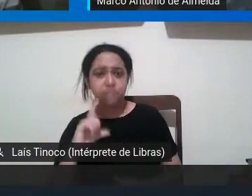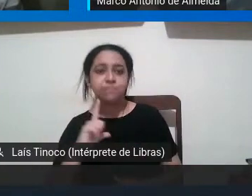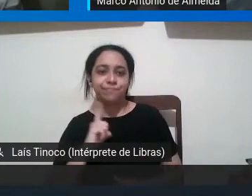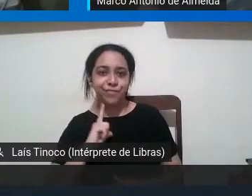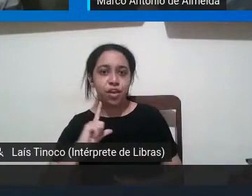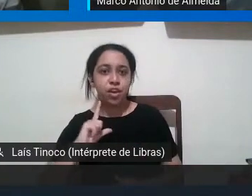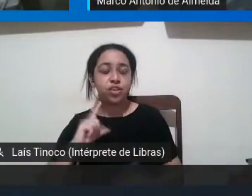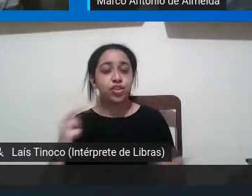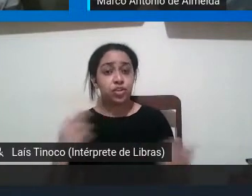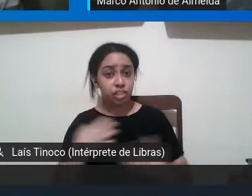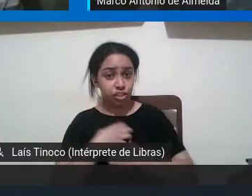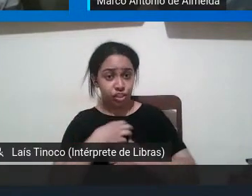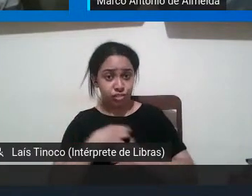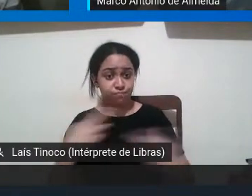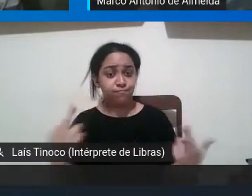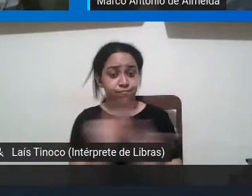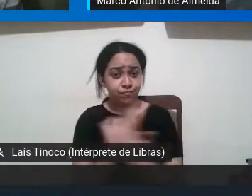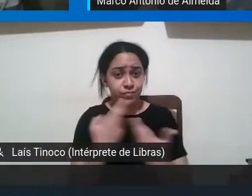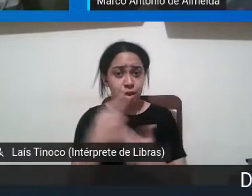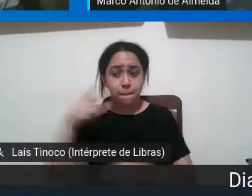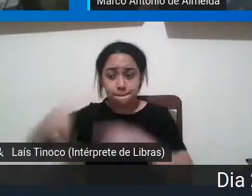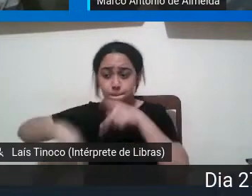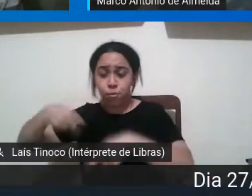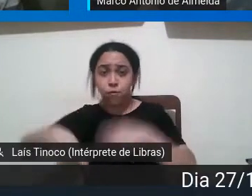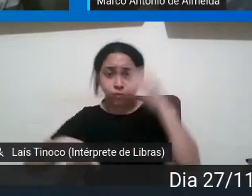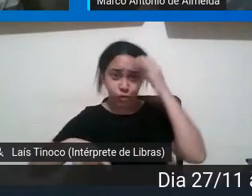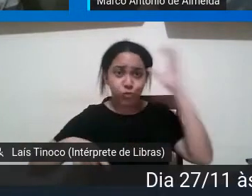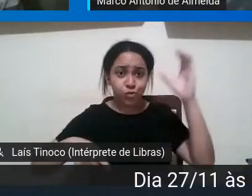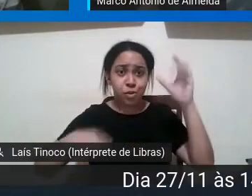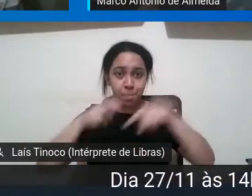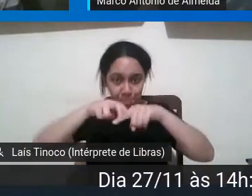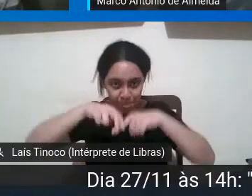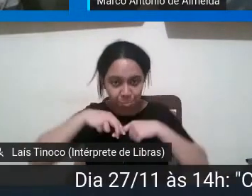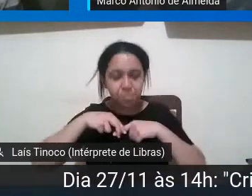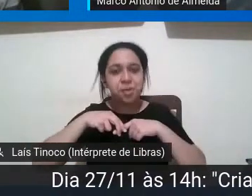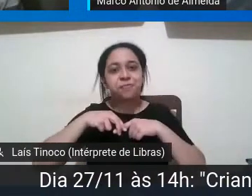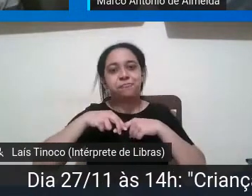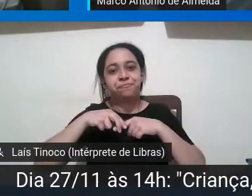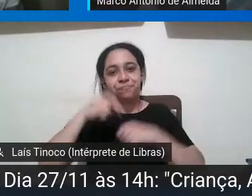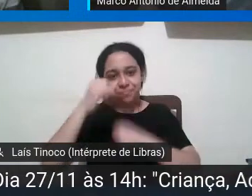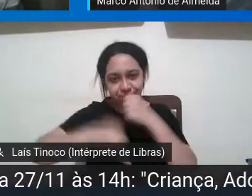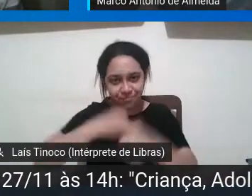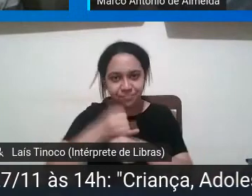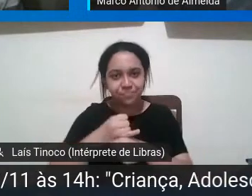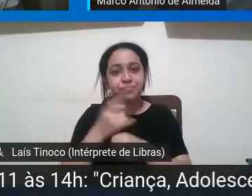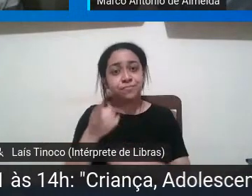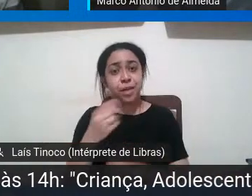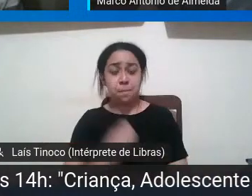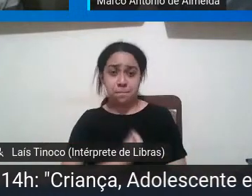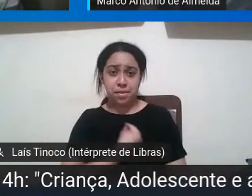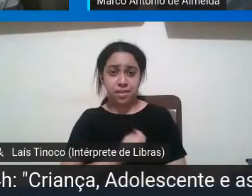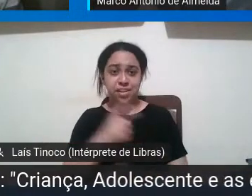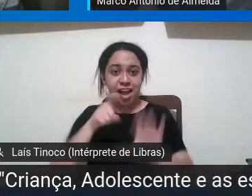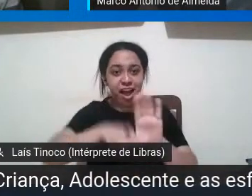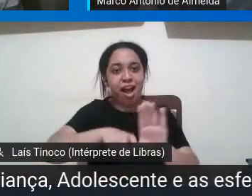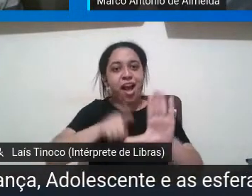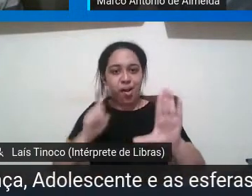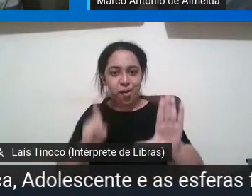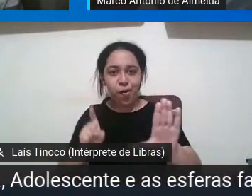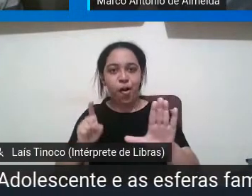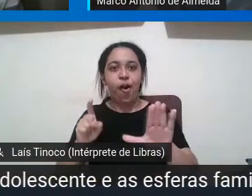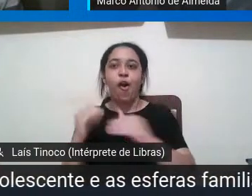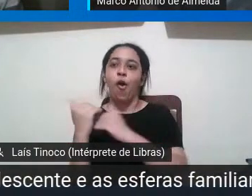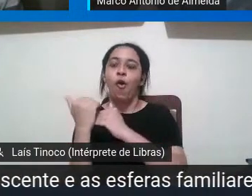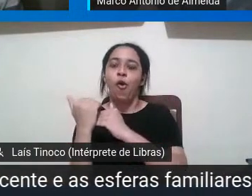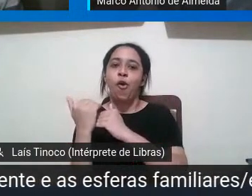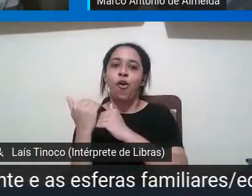culturas pelo ambiente virtual Este é um mecanismo que bem demonstra de angolanos fora da Angola isso mostra